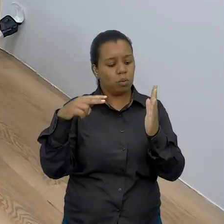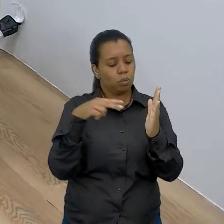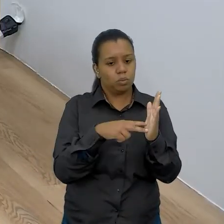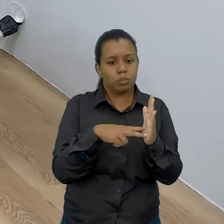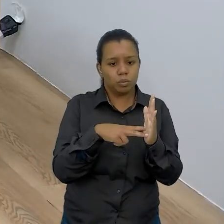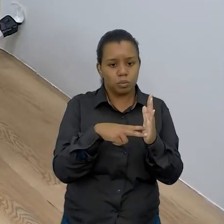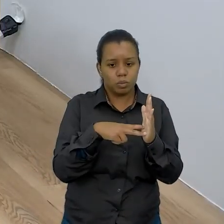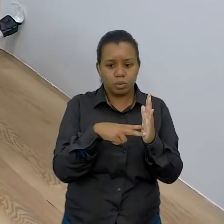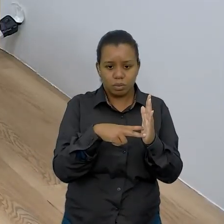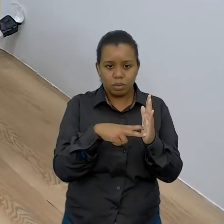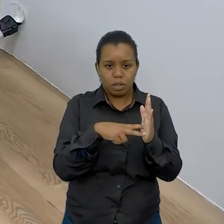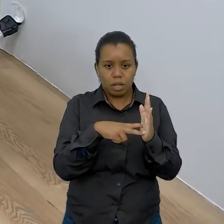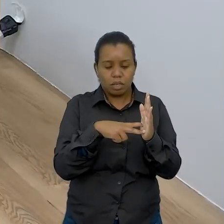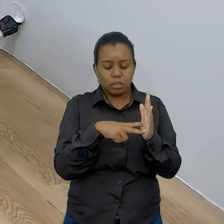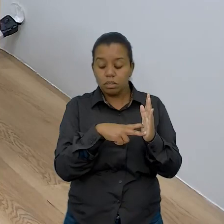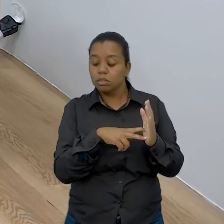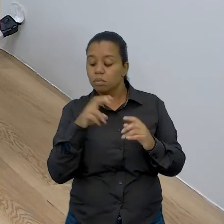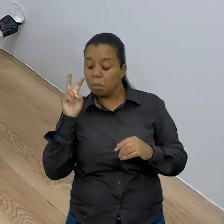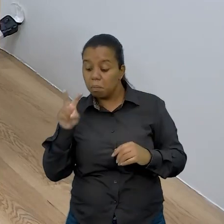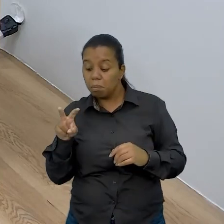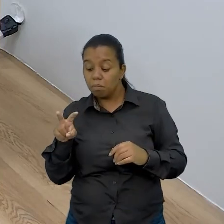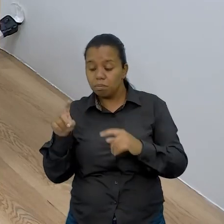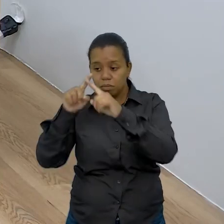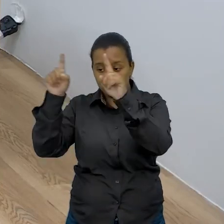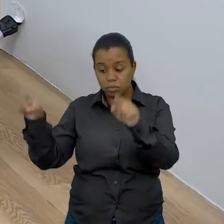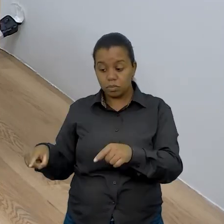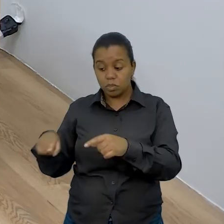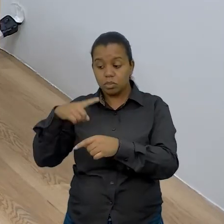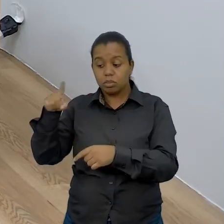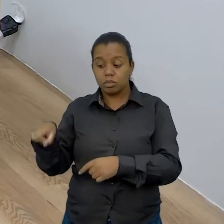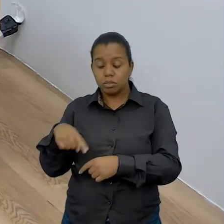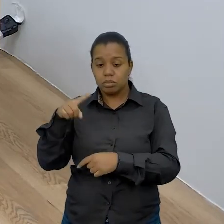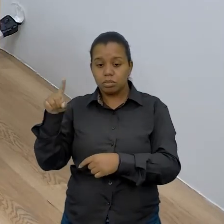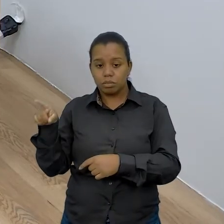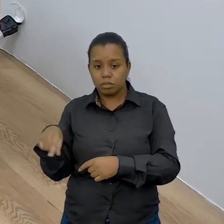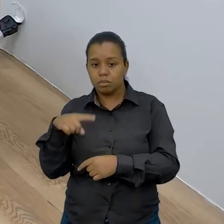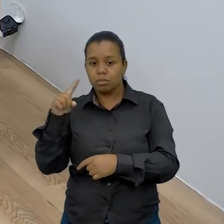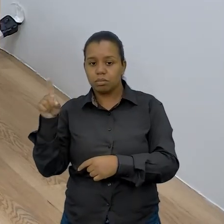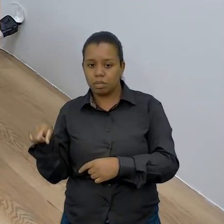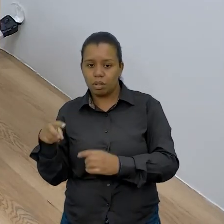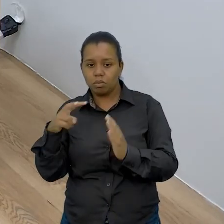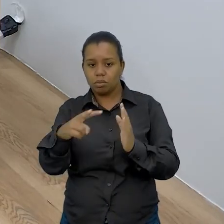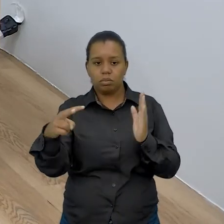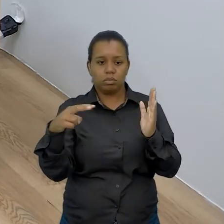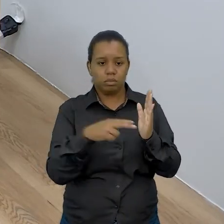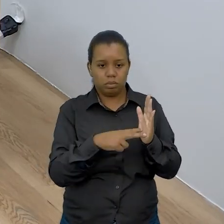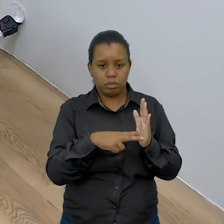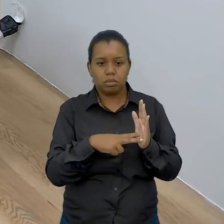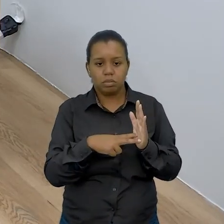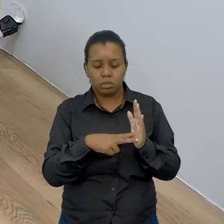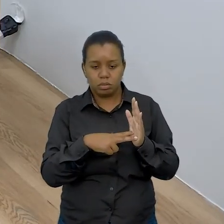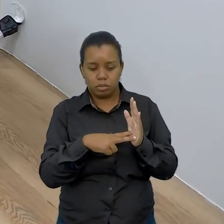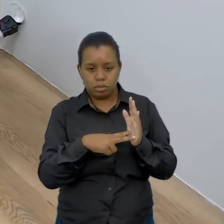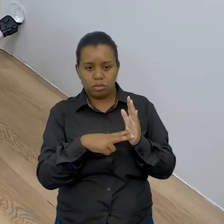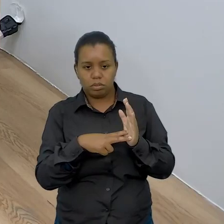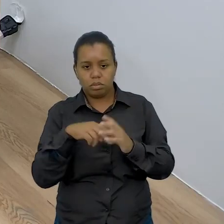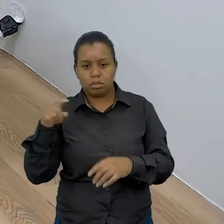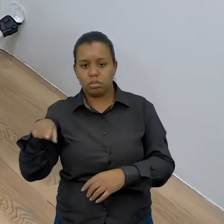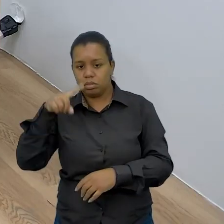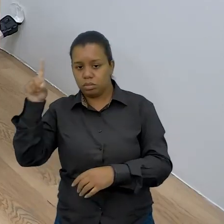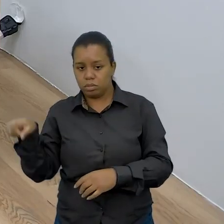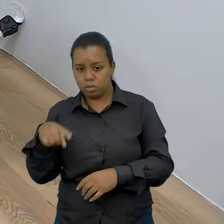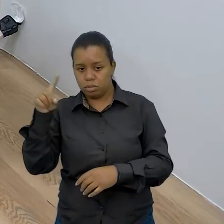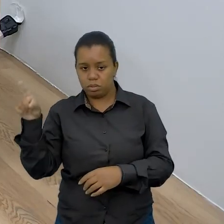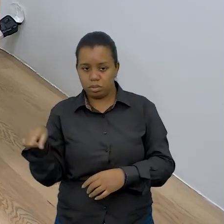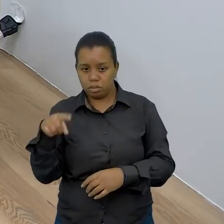olha no seu medidor para ver se está rodando. Se só de ligar na tomada e deixar ele desligado, estiver rodando, o aparelho